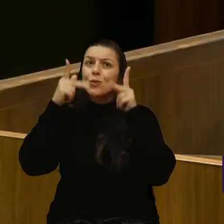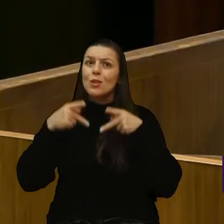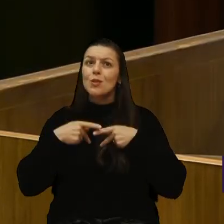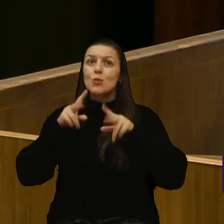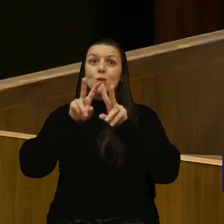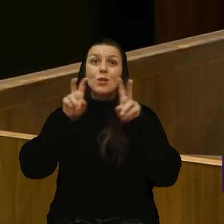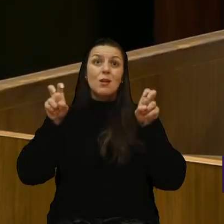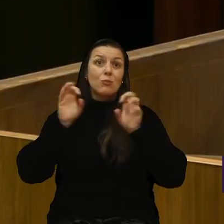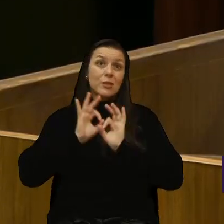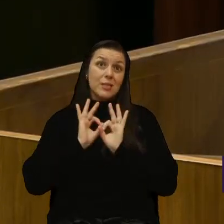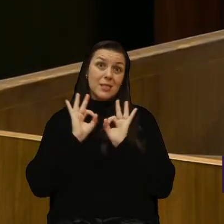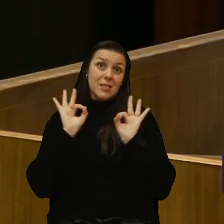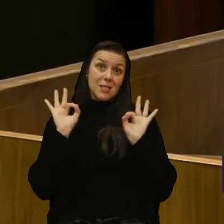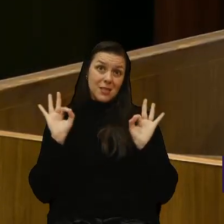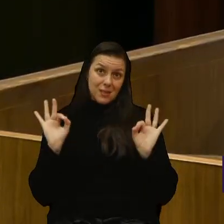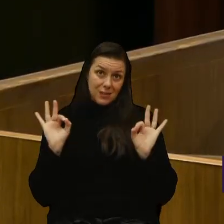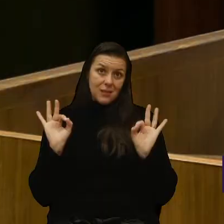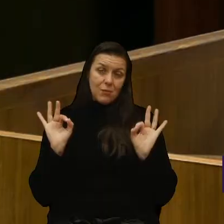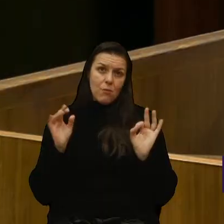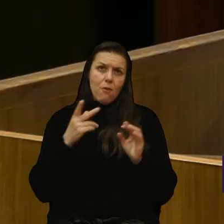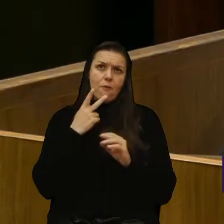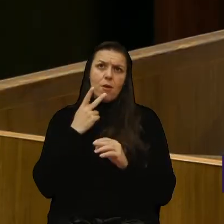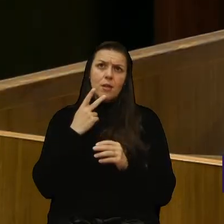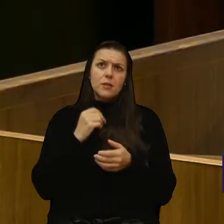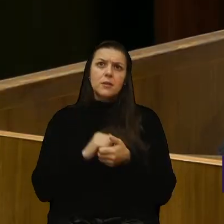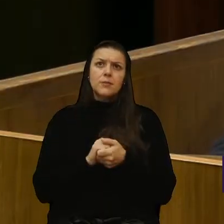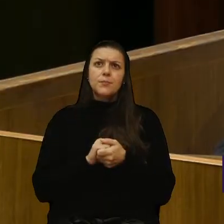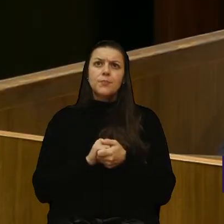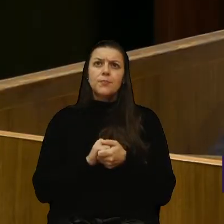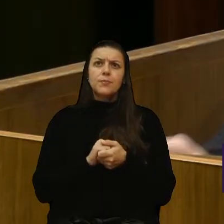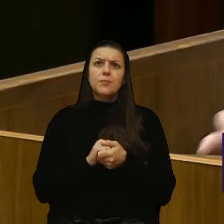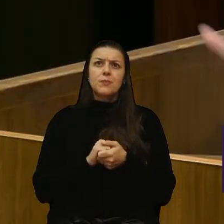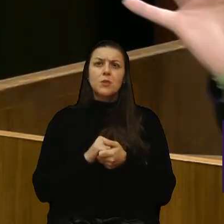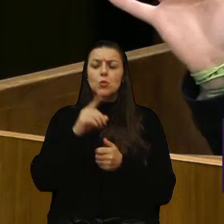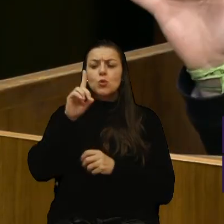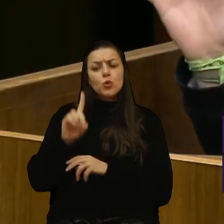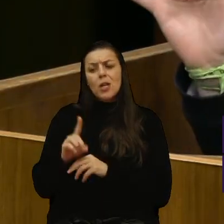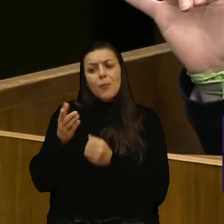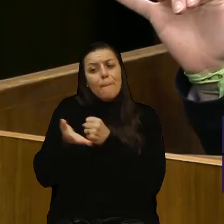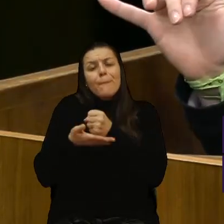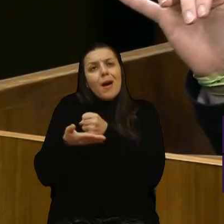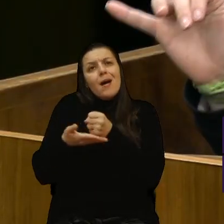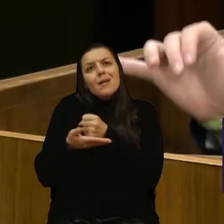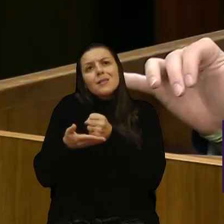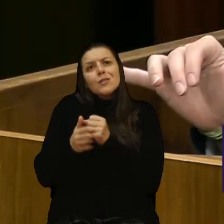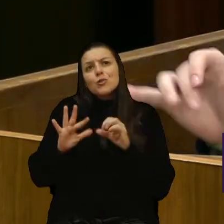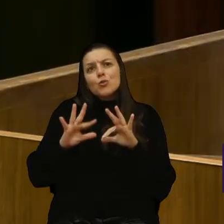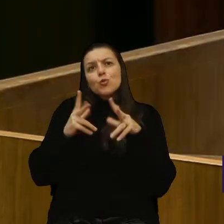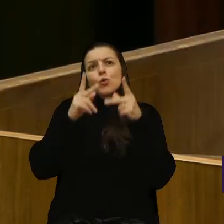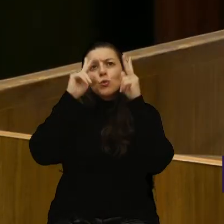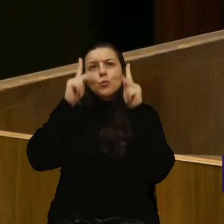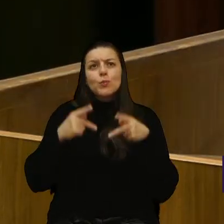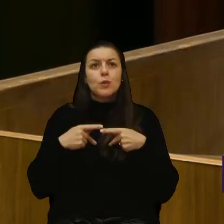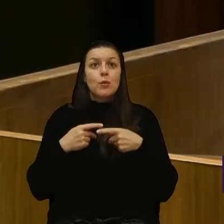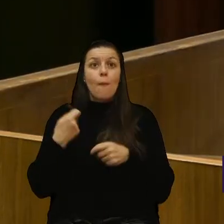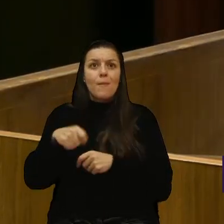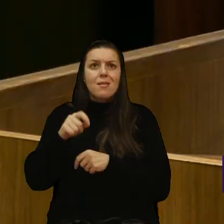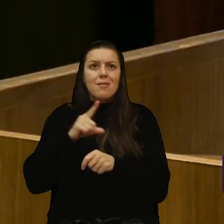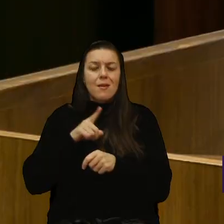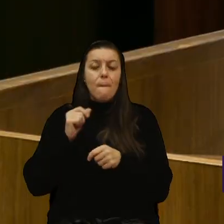tão simples que fala, para finalizar, né, do acesso aos direitos básicos que todo ser humano precisa ter, mas que é